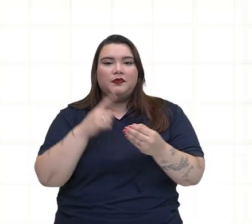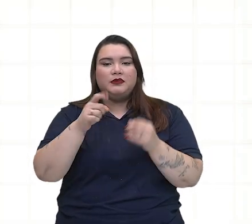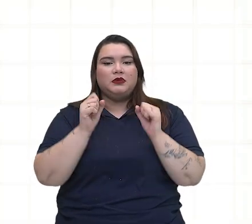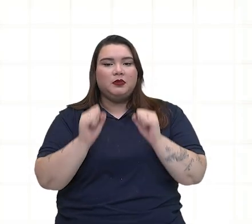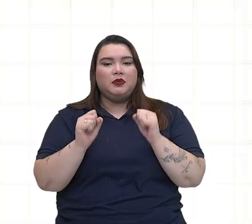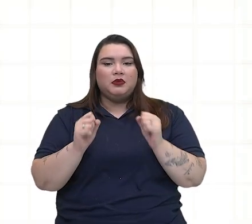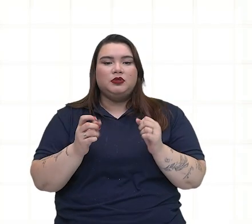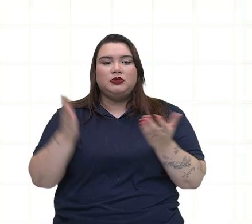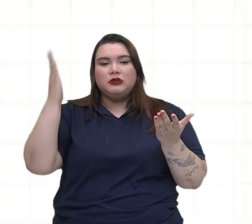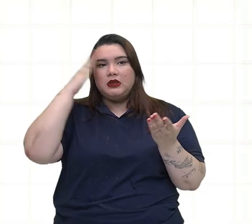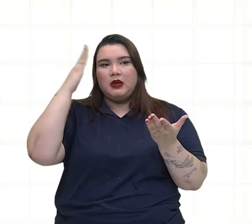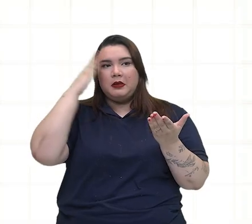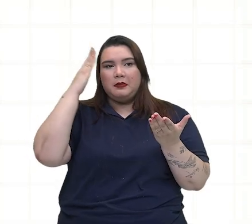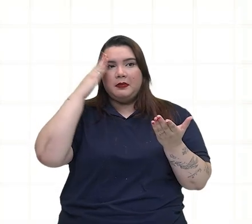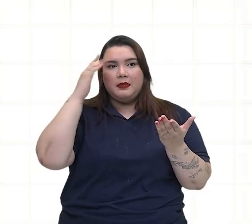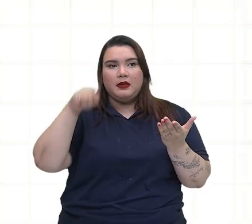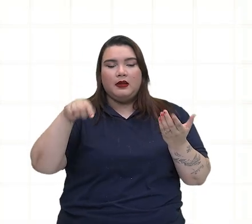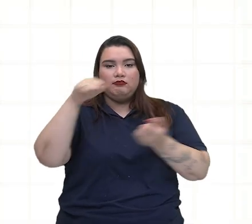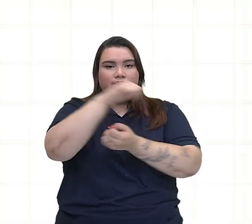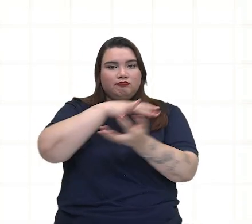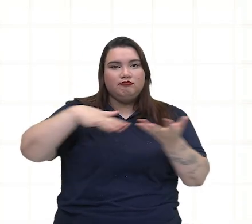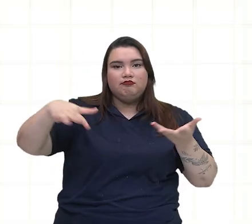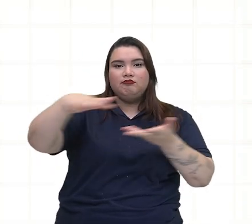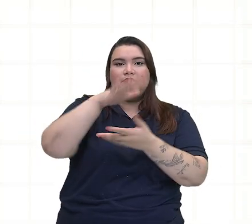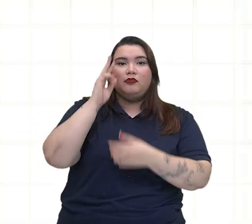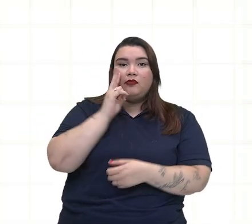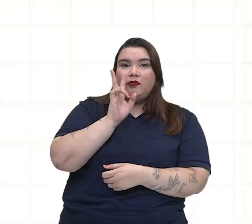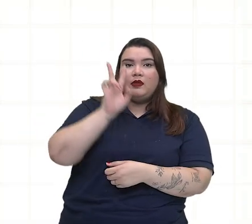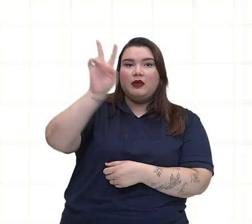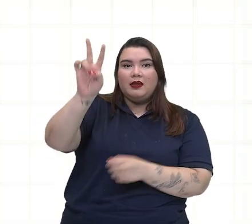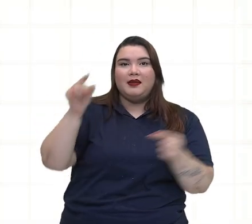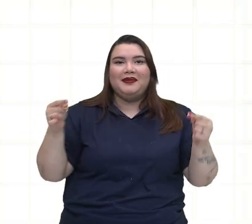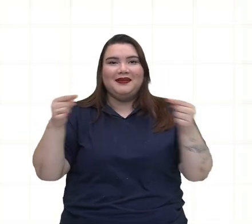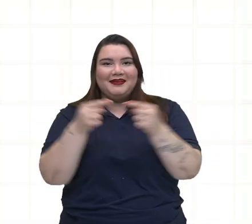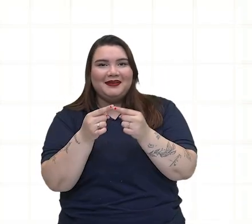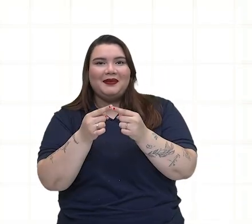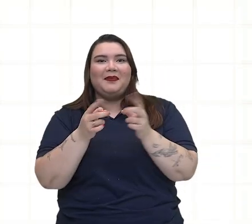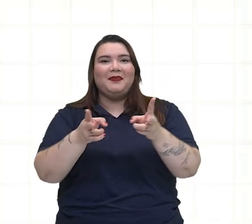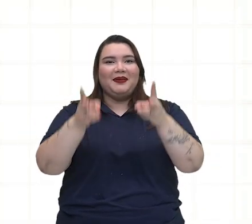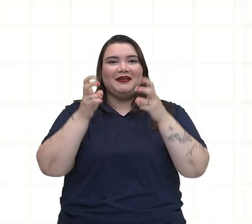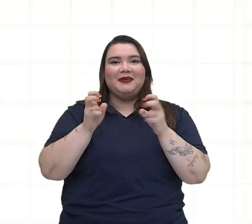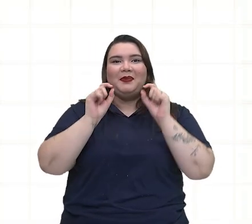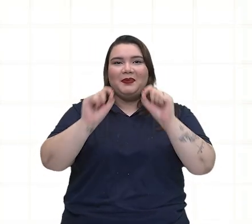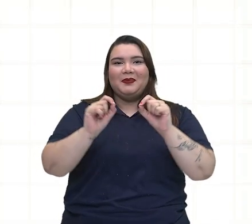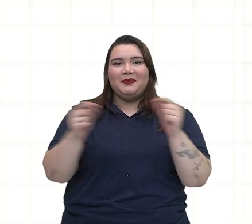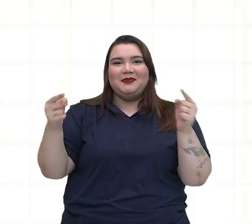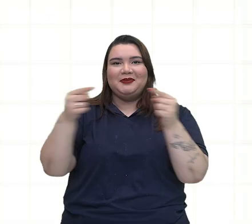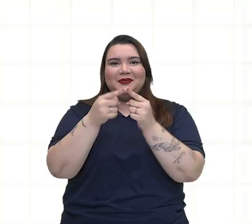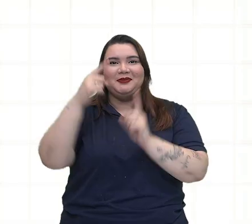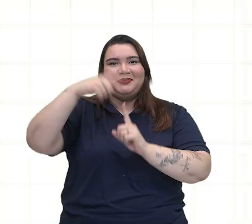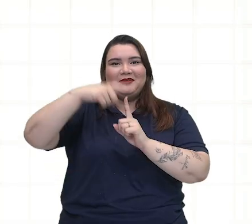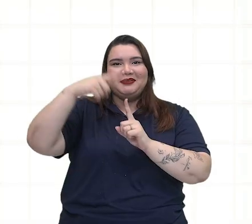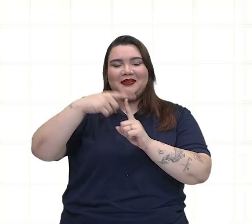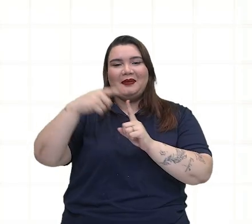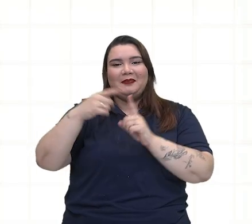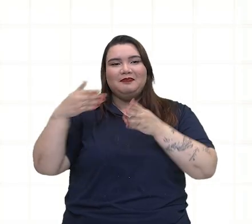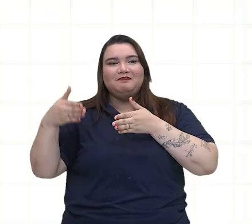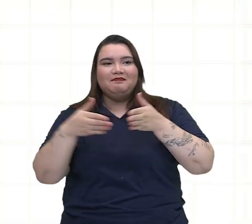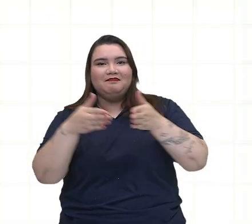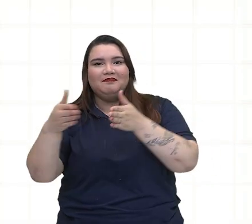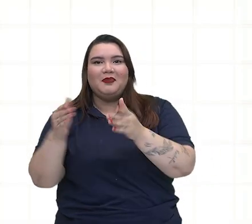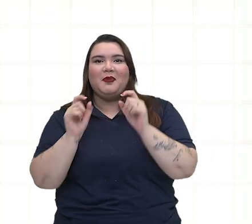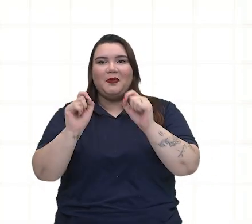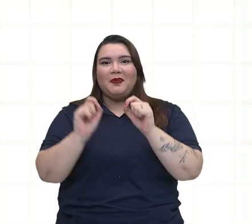localizar, se orientar no espaço geográfico, tomando como meio de orientação o Cruzeiro do